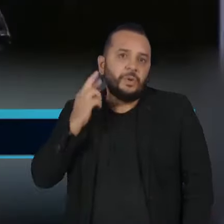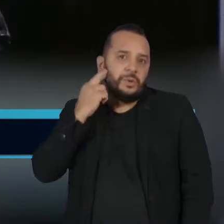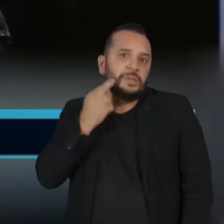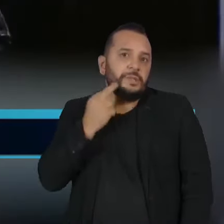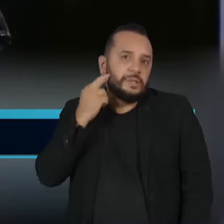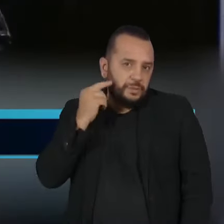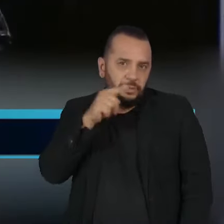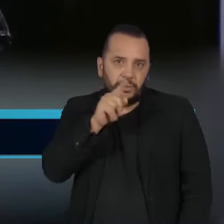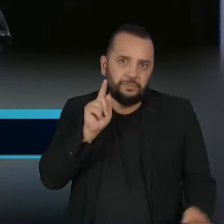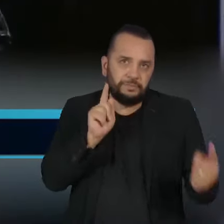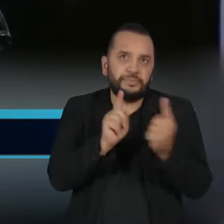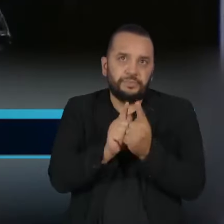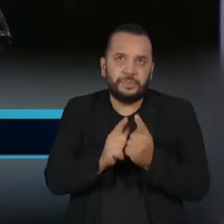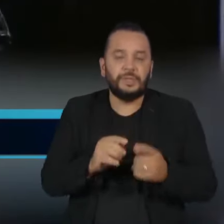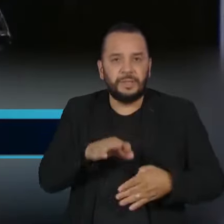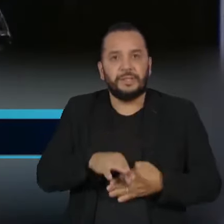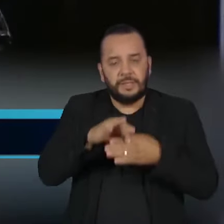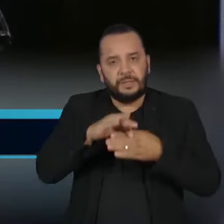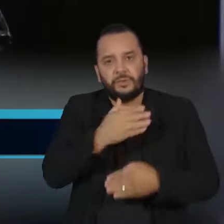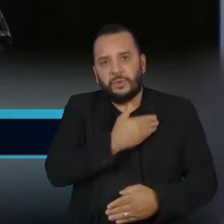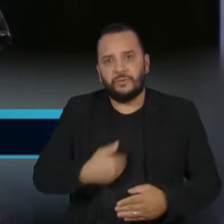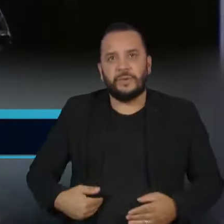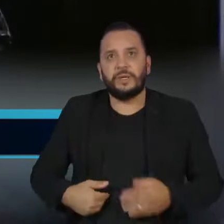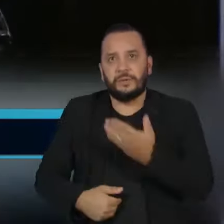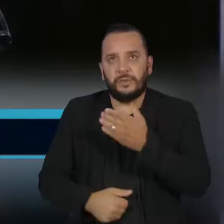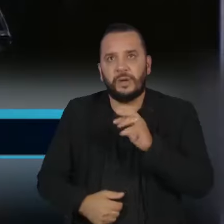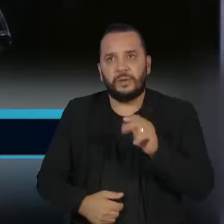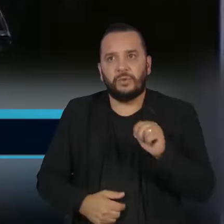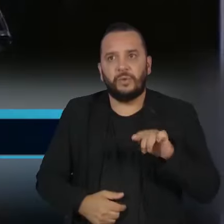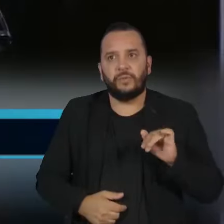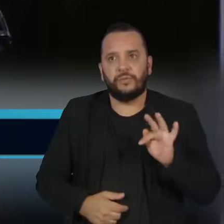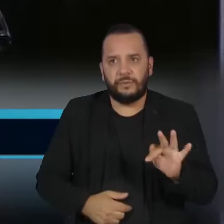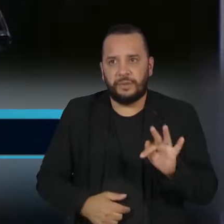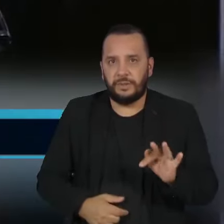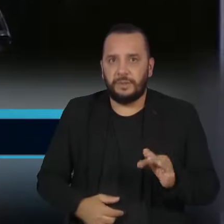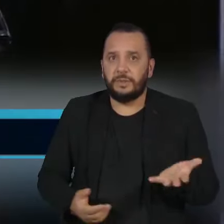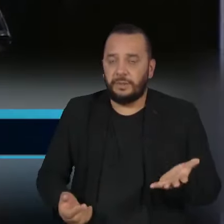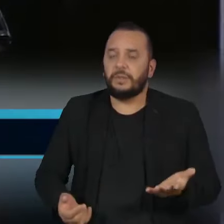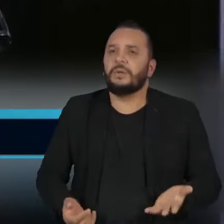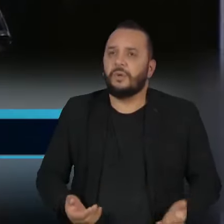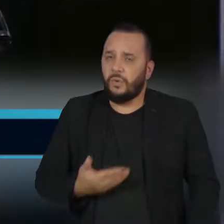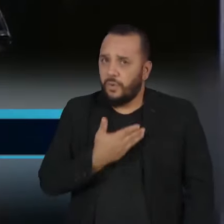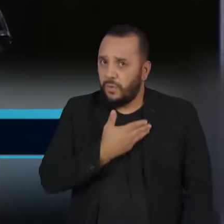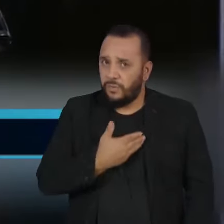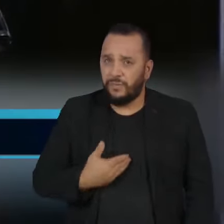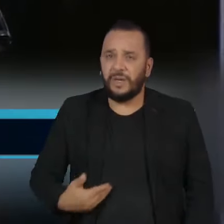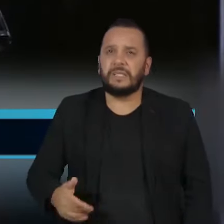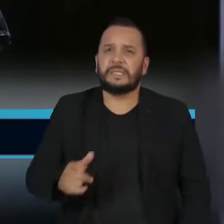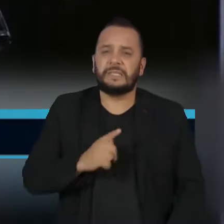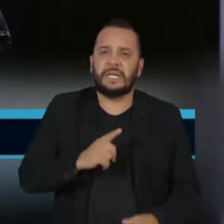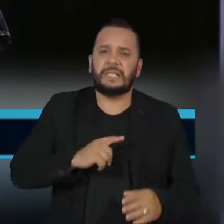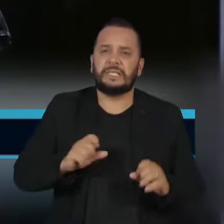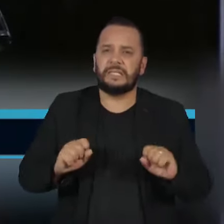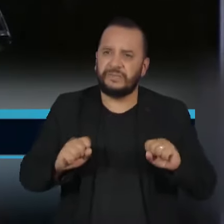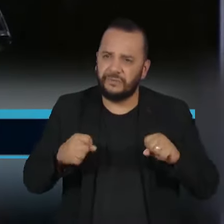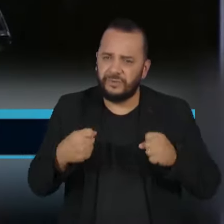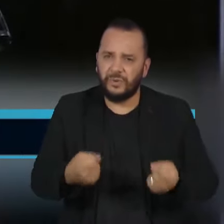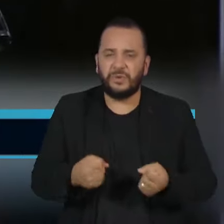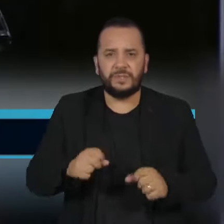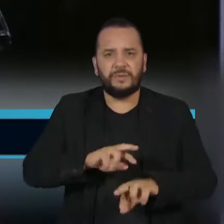Brasil, segundo o líder do governo no Congresso, Randolfe Rodrigues. O governo tem feito um esforço fiscal em diferentes